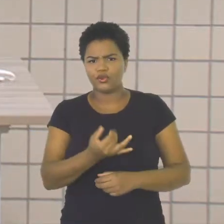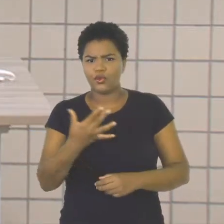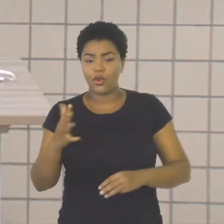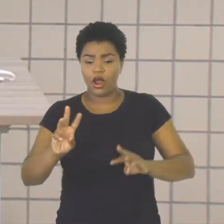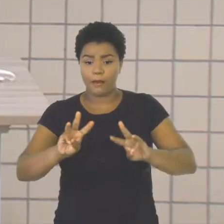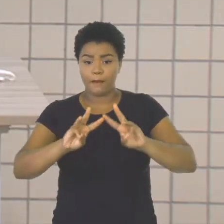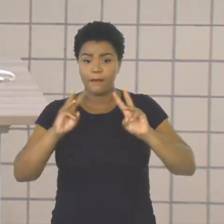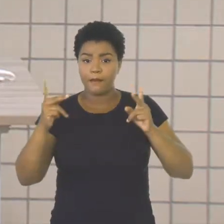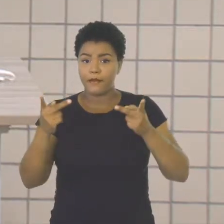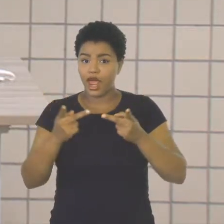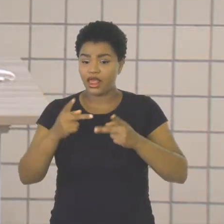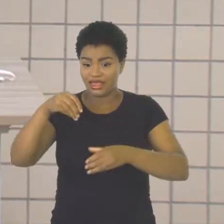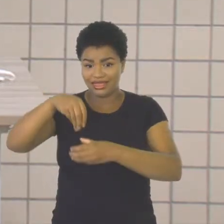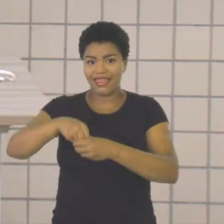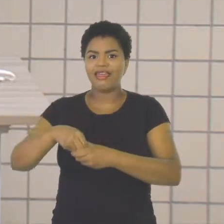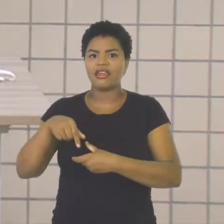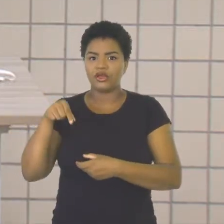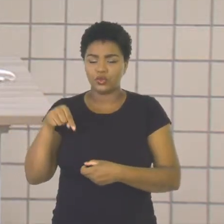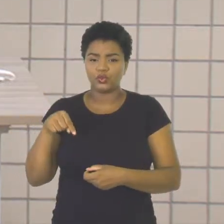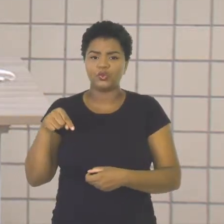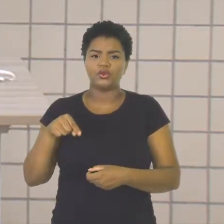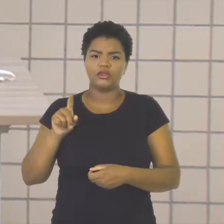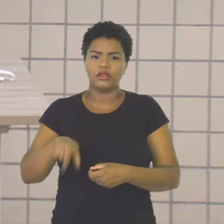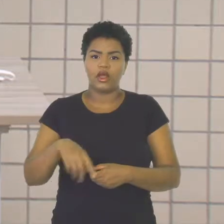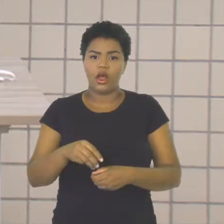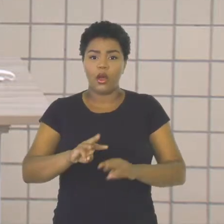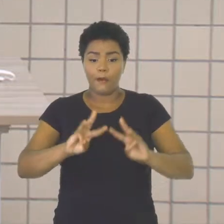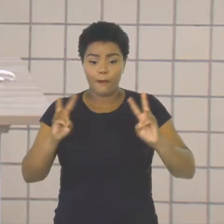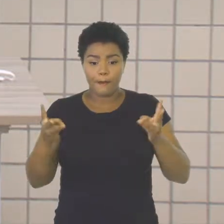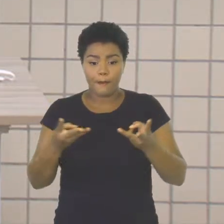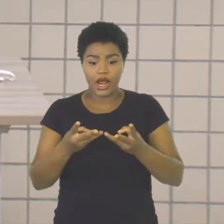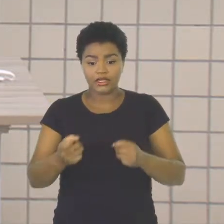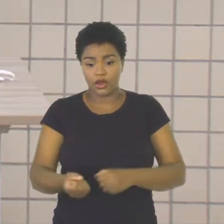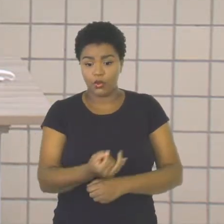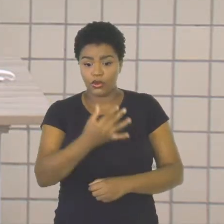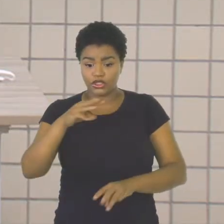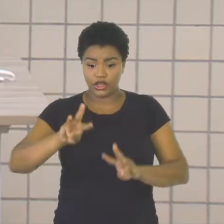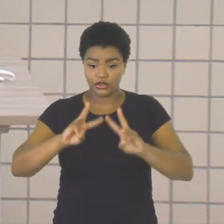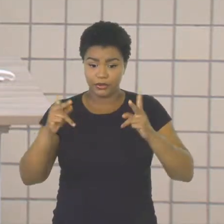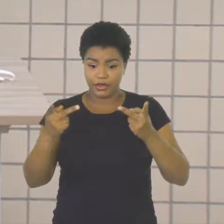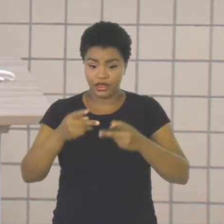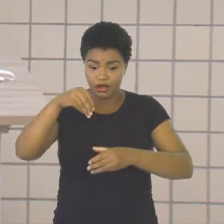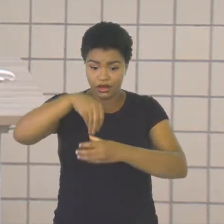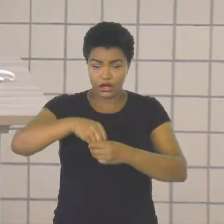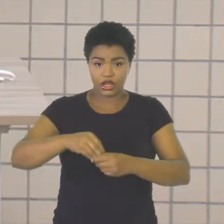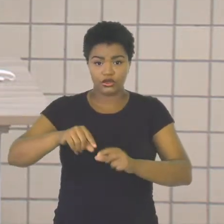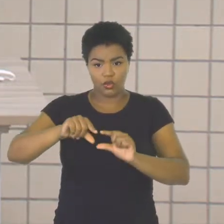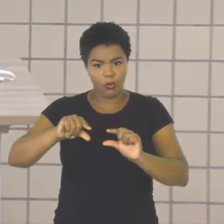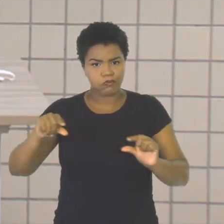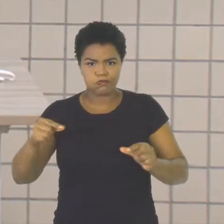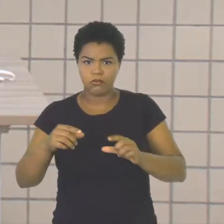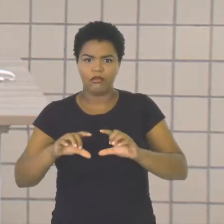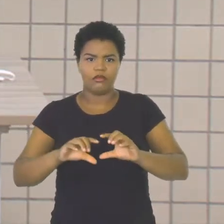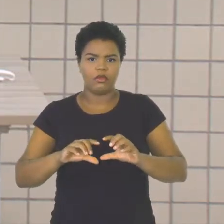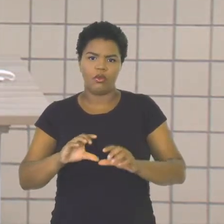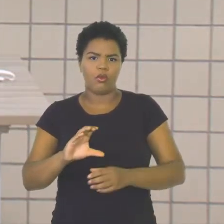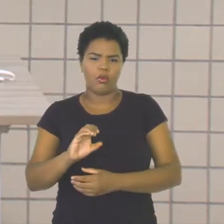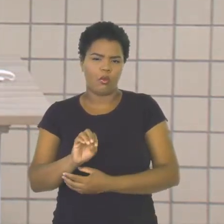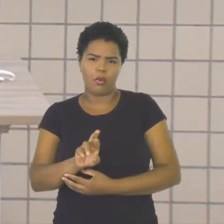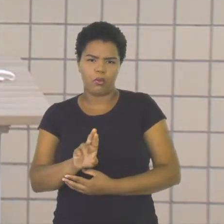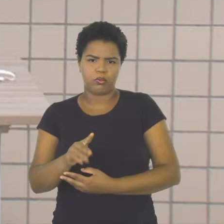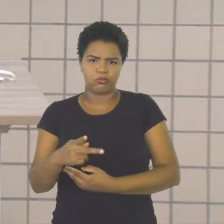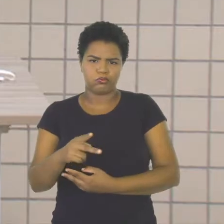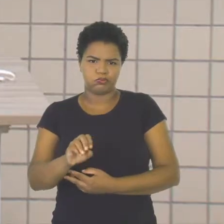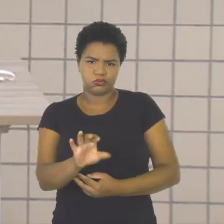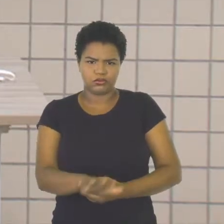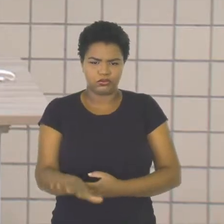que existe dentro dela. Então, massa é a quantidade de matéria dentro de um corpo. O volume também, que também